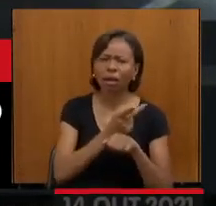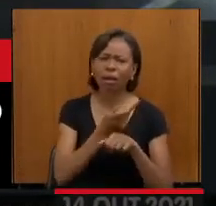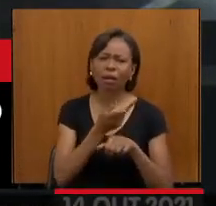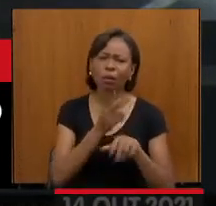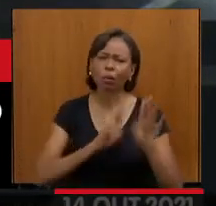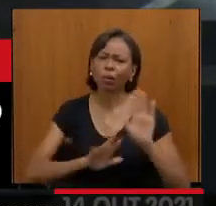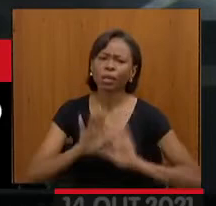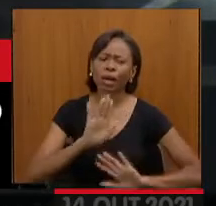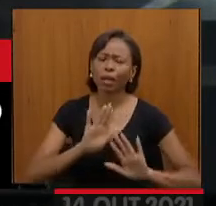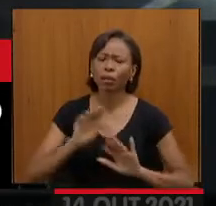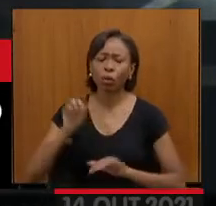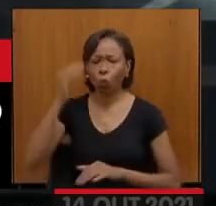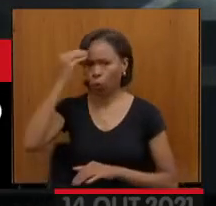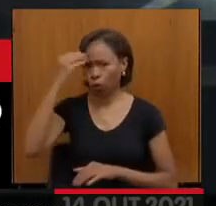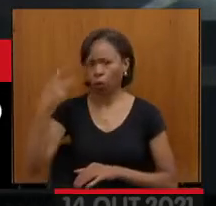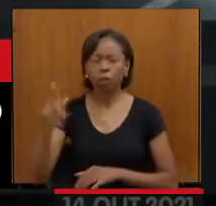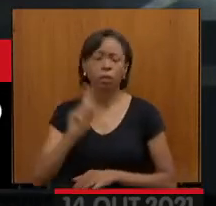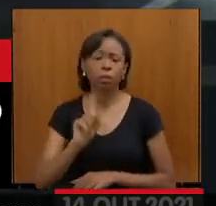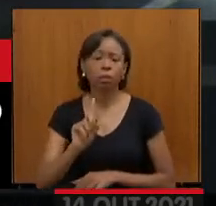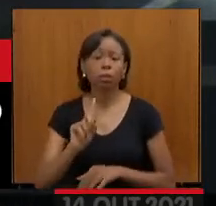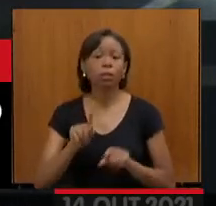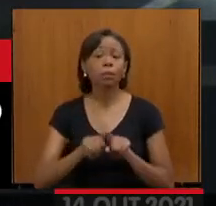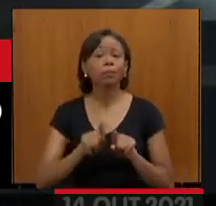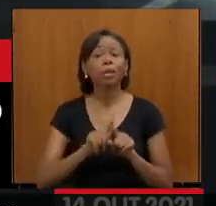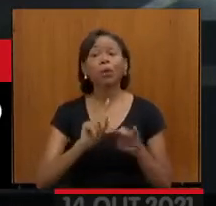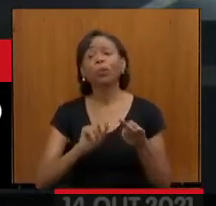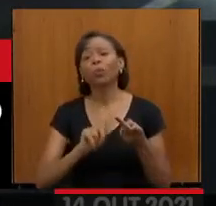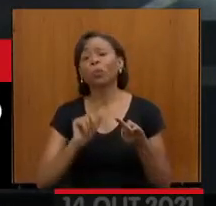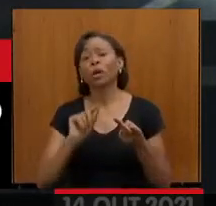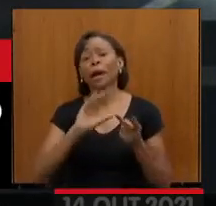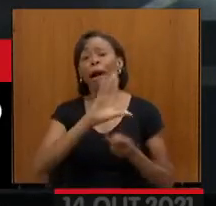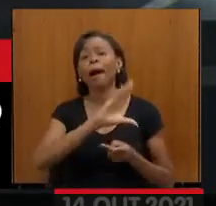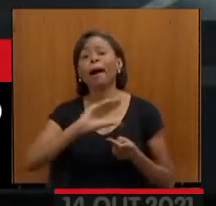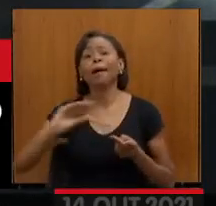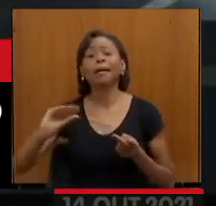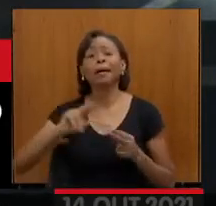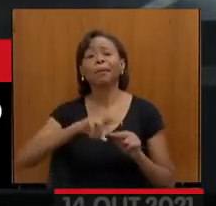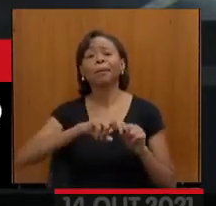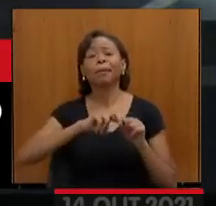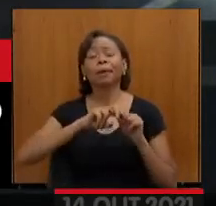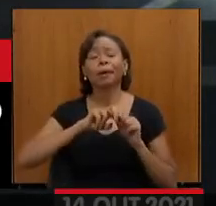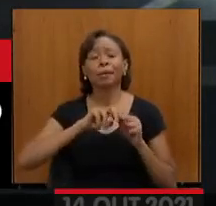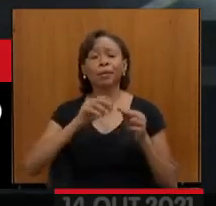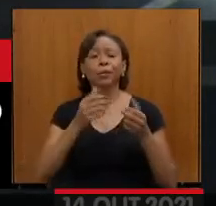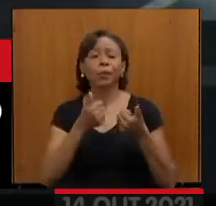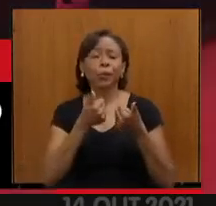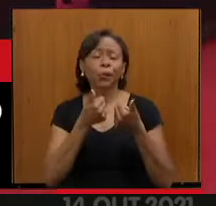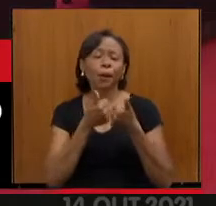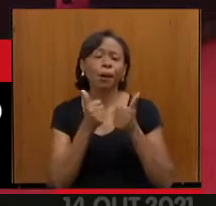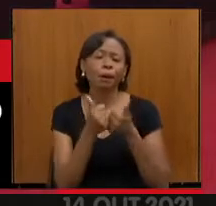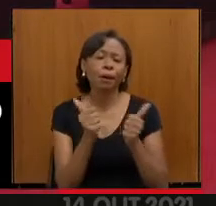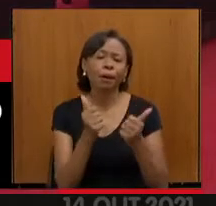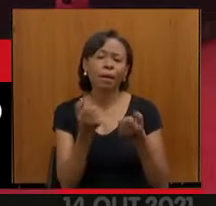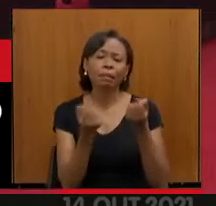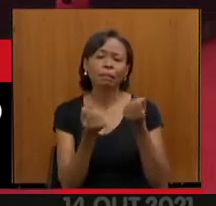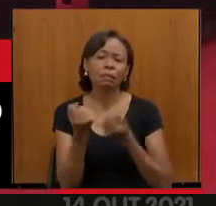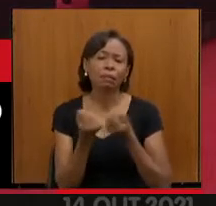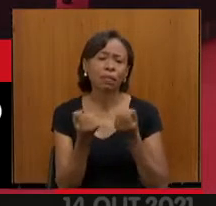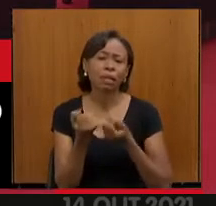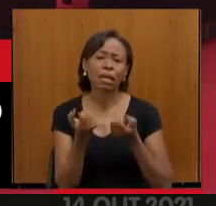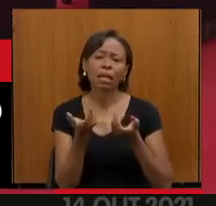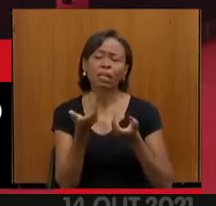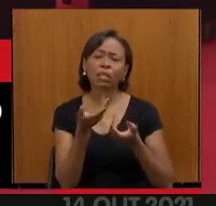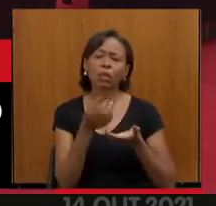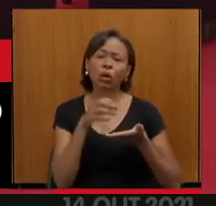atraso, que é o atraso que tem a ver com o transporte sanitário, com a regulação, né, com a chamada referência e contra-referência,